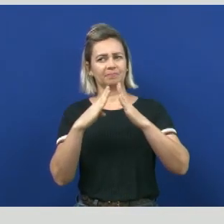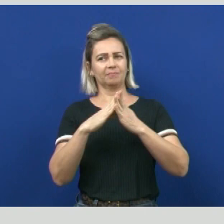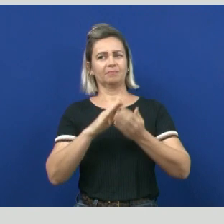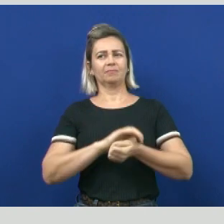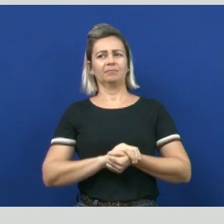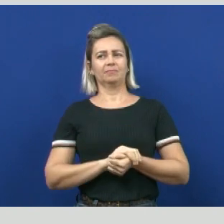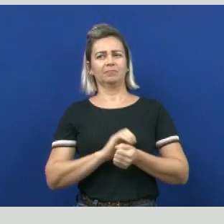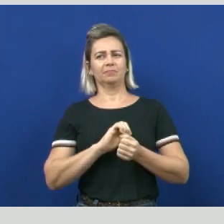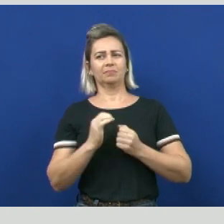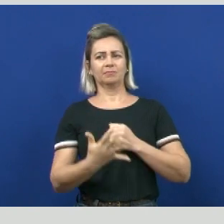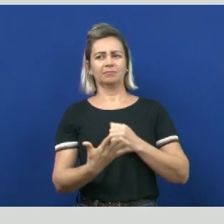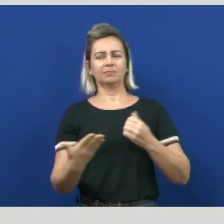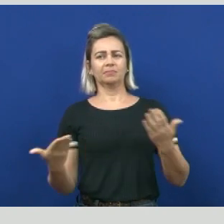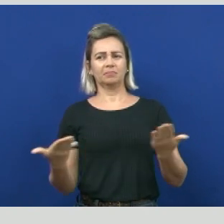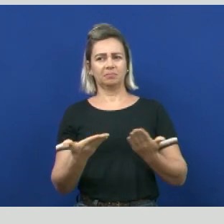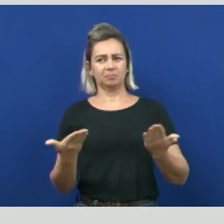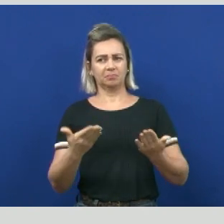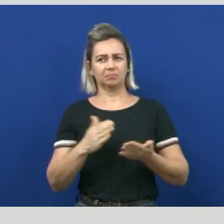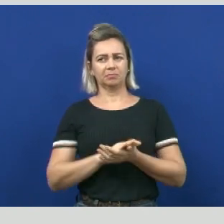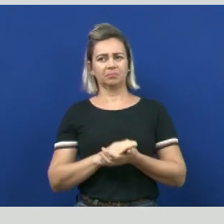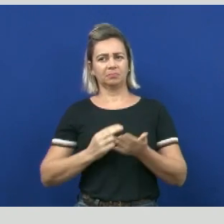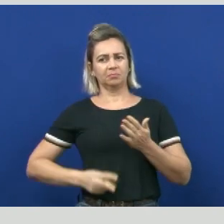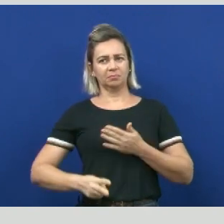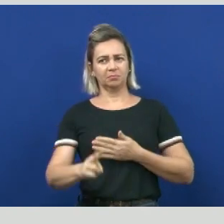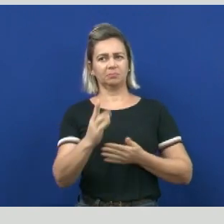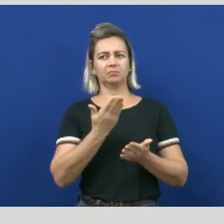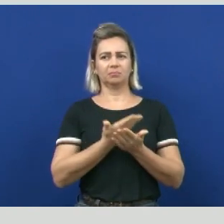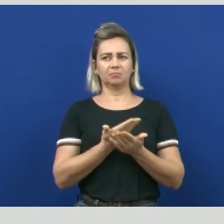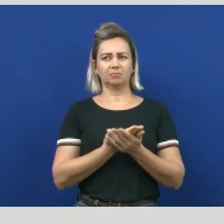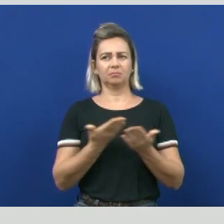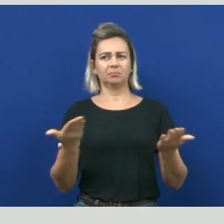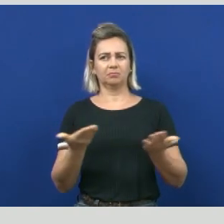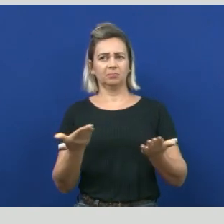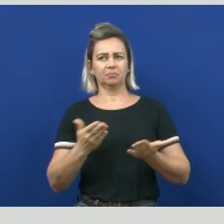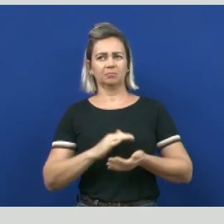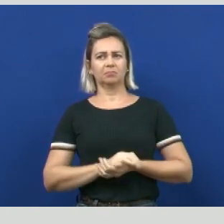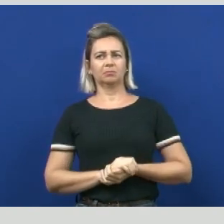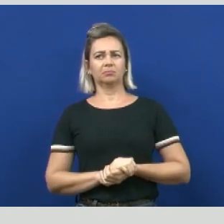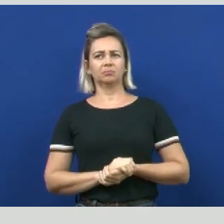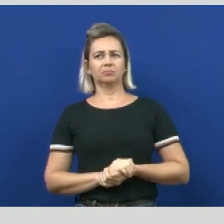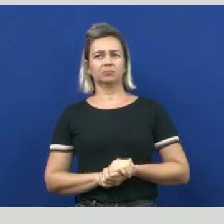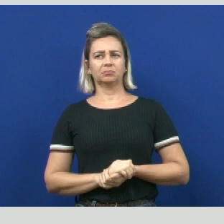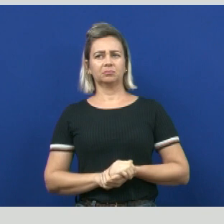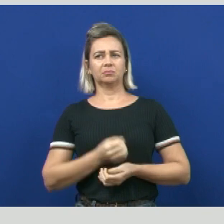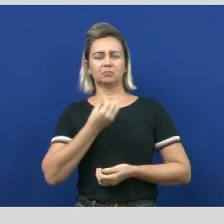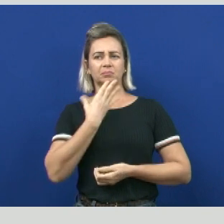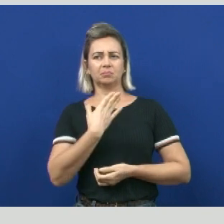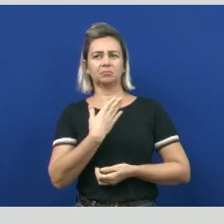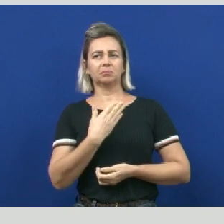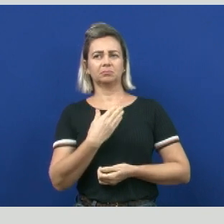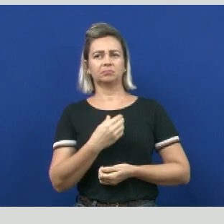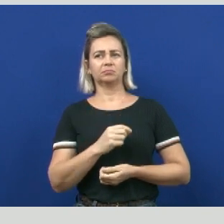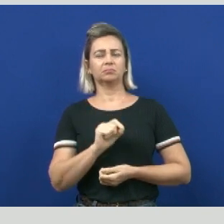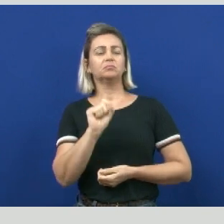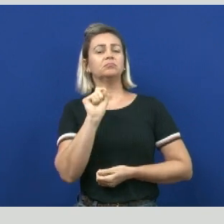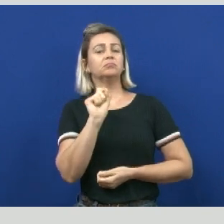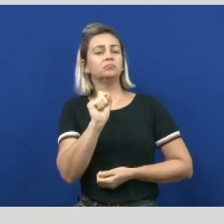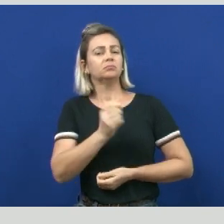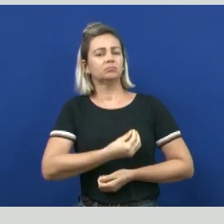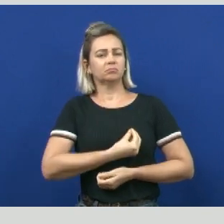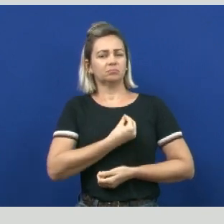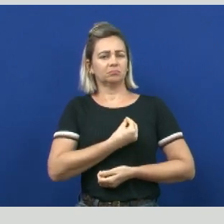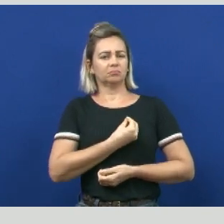certo? E vamos seguir aí com a nossa aula. Bom, a questão é, o que é um ser